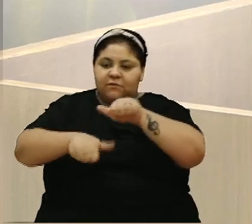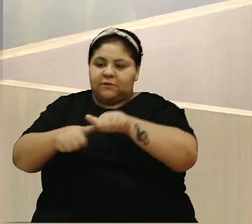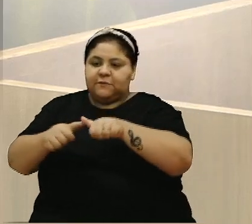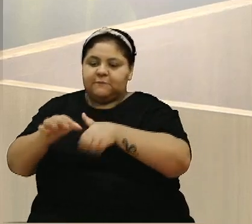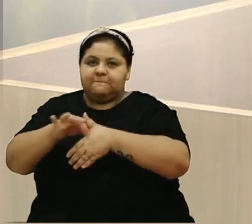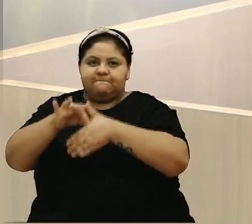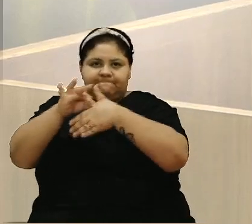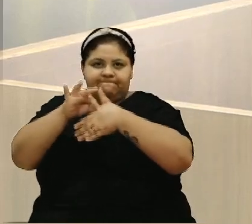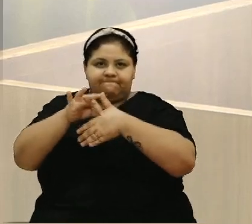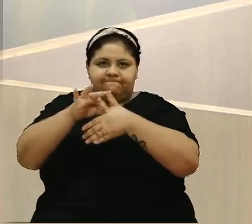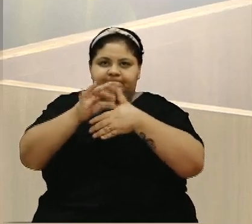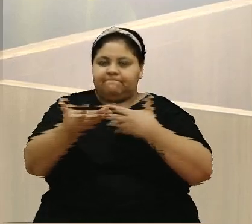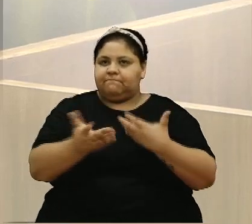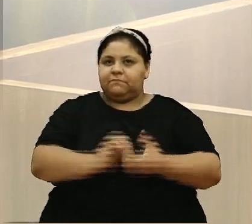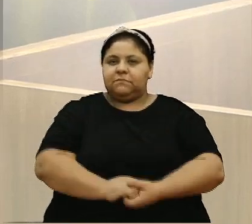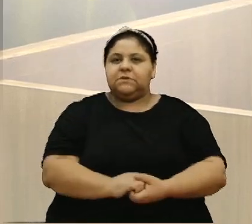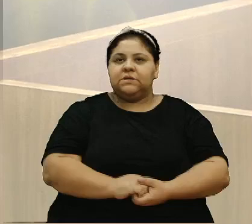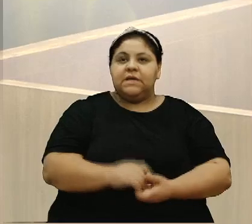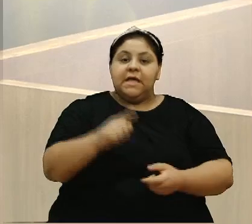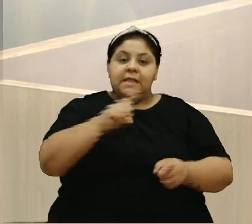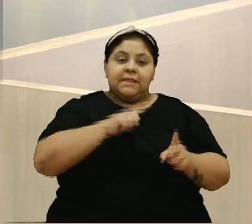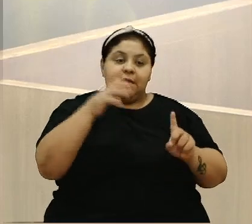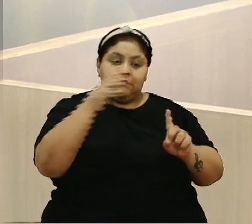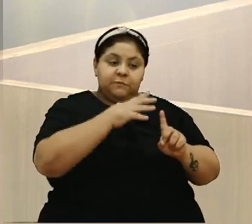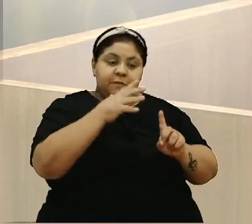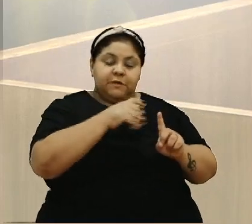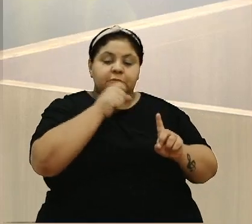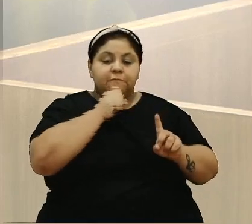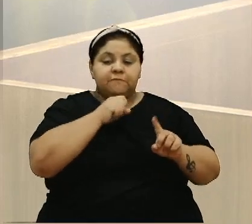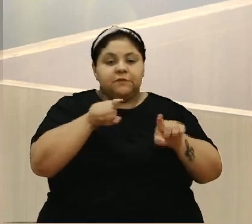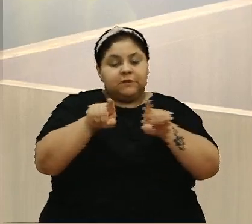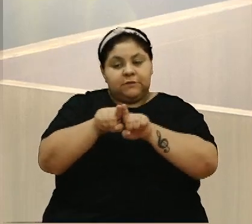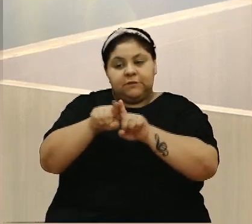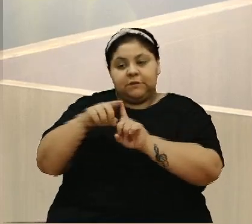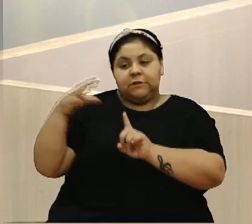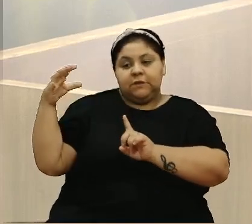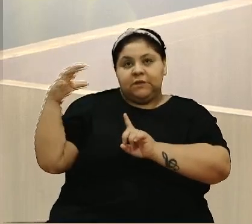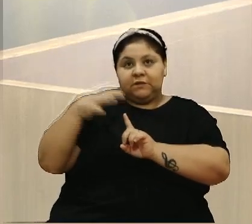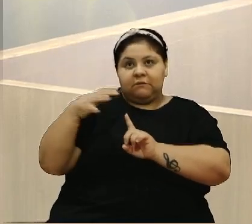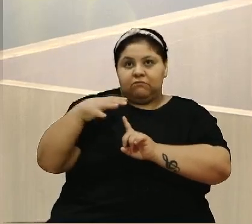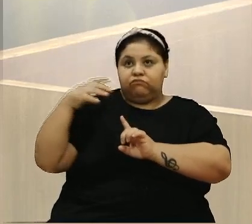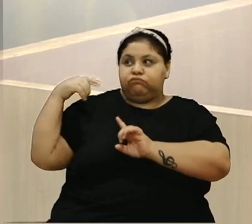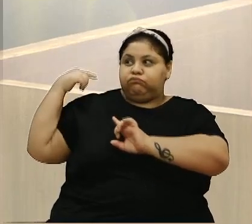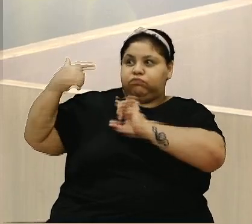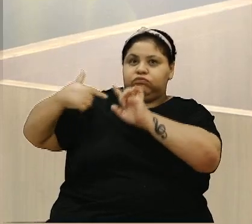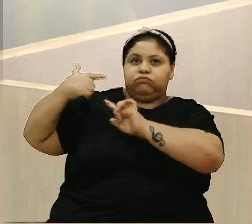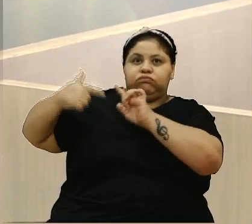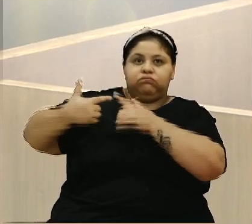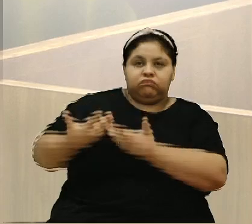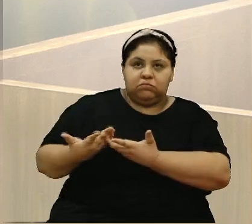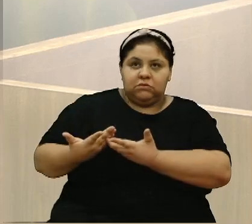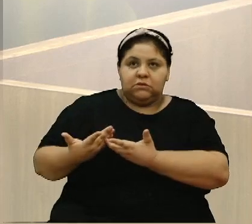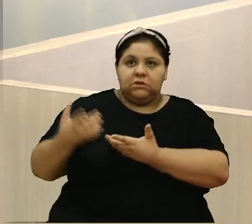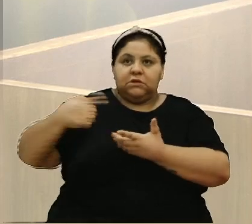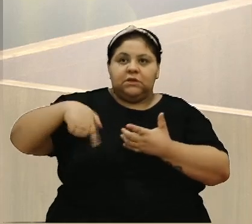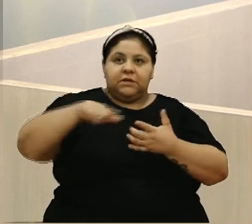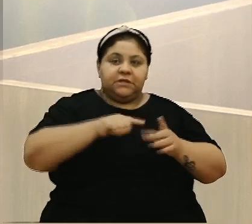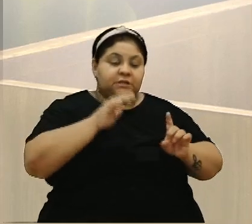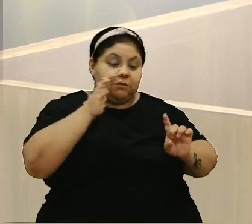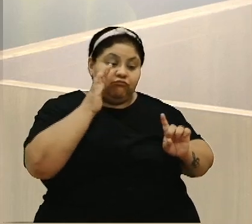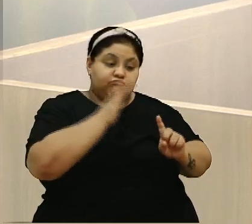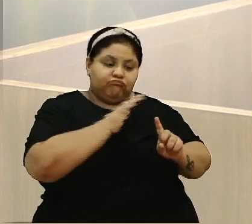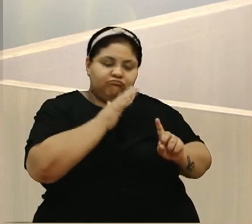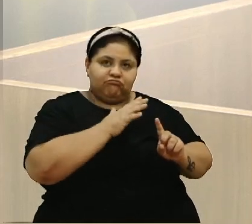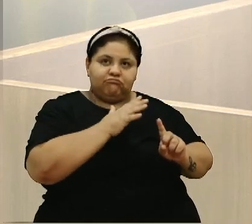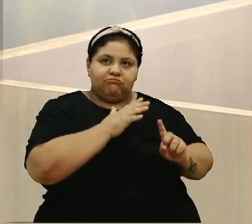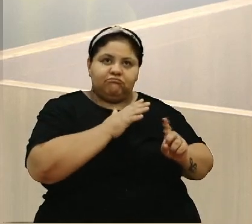Espelhando-se no avô, a gente se espelha na tradição. A gente se espelha